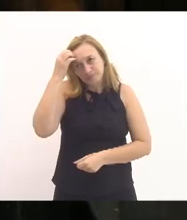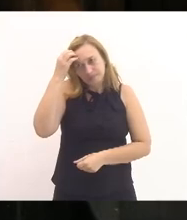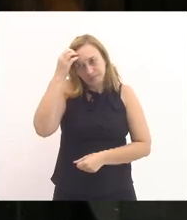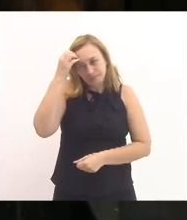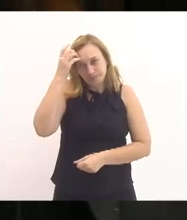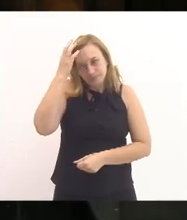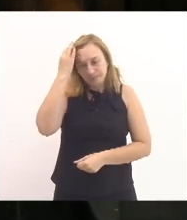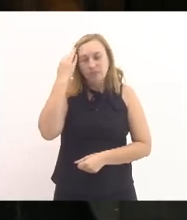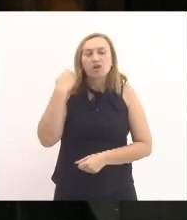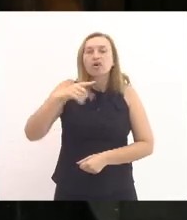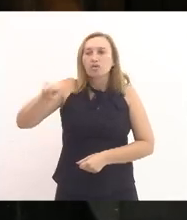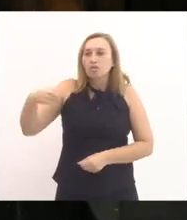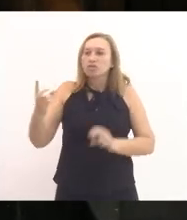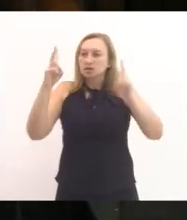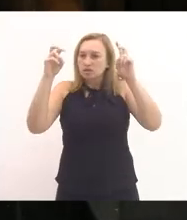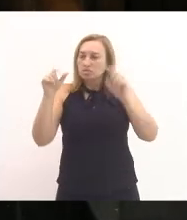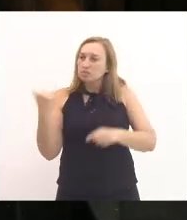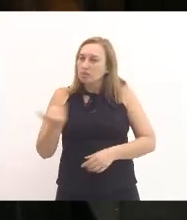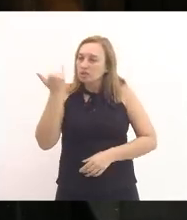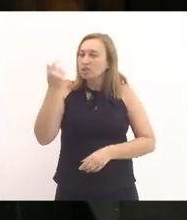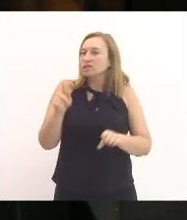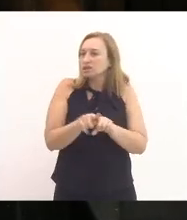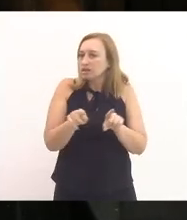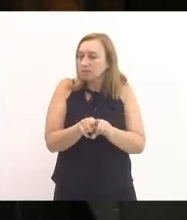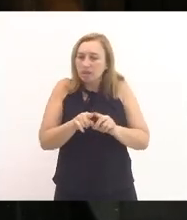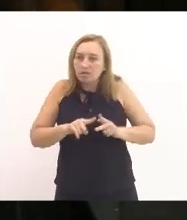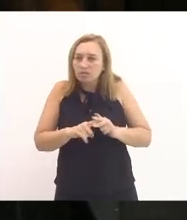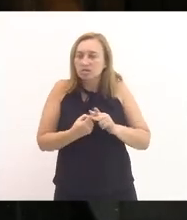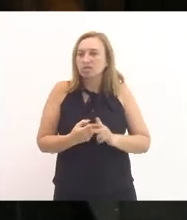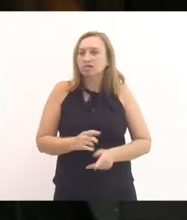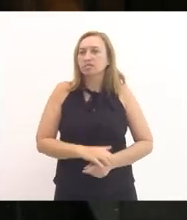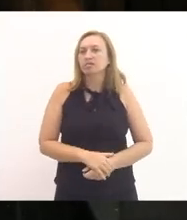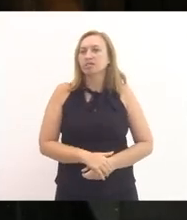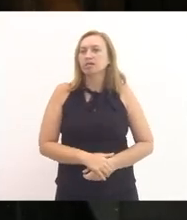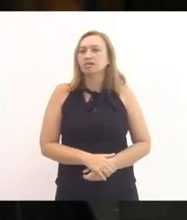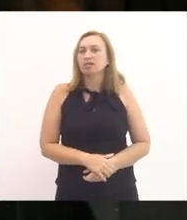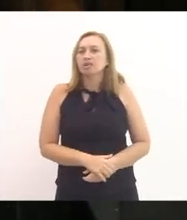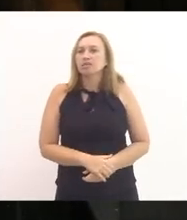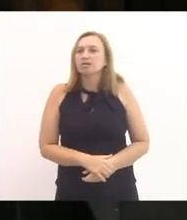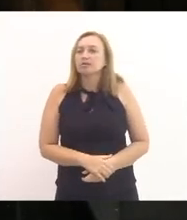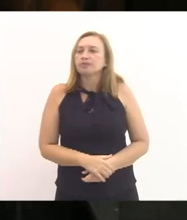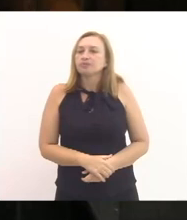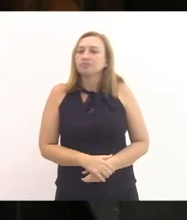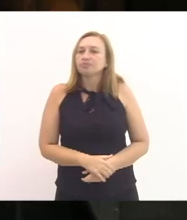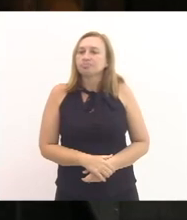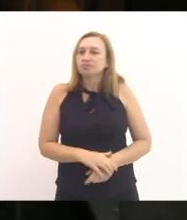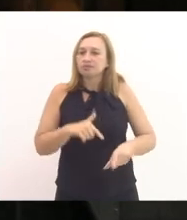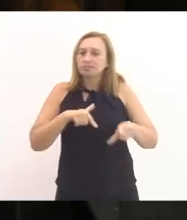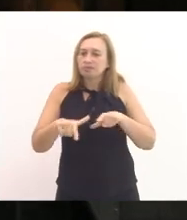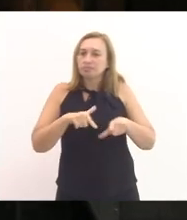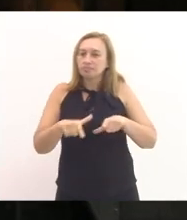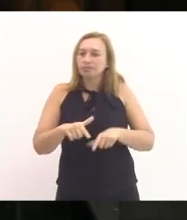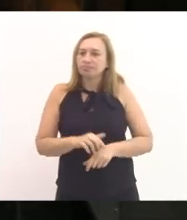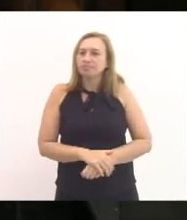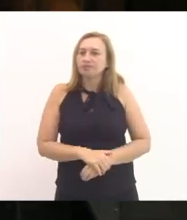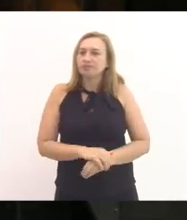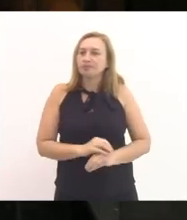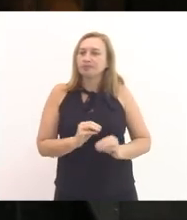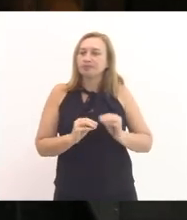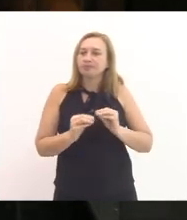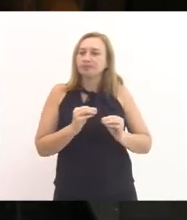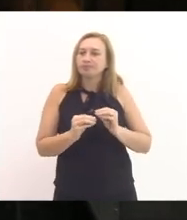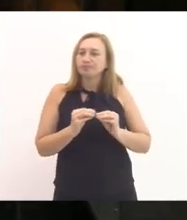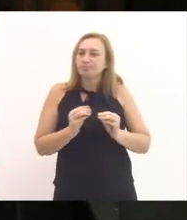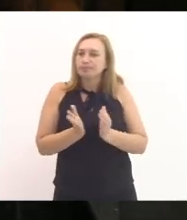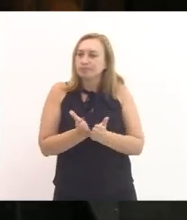outro ponto importante que deve ser corrigido também Esse é o trabalho extra e o